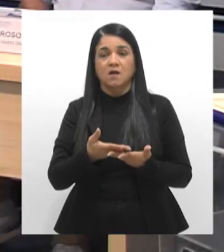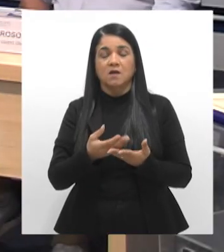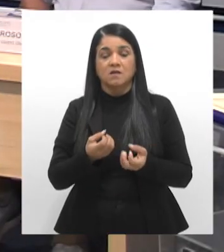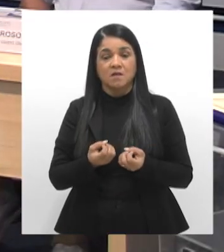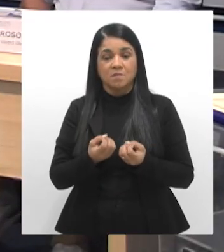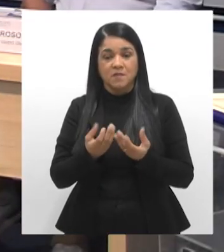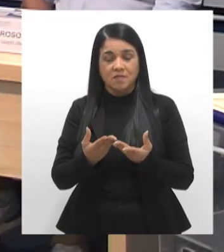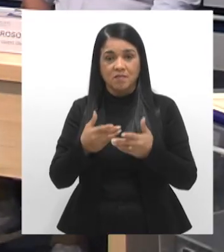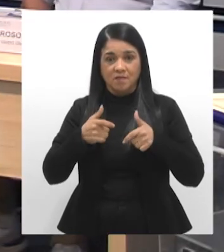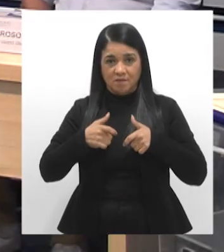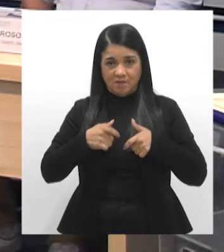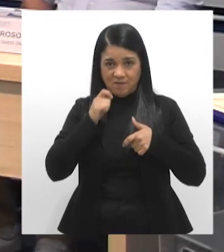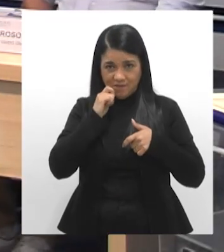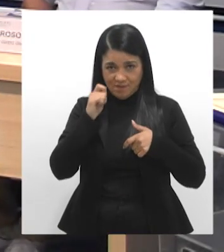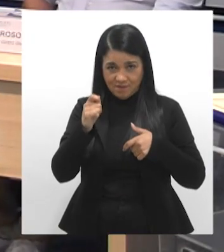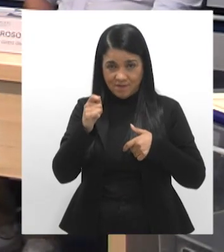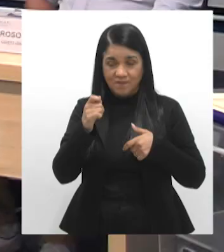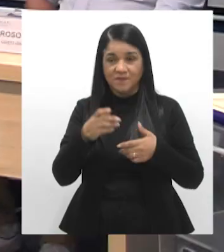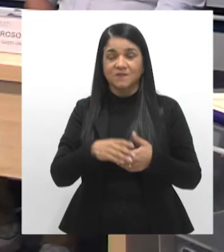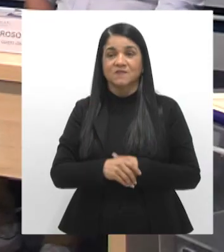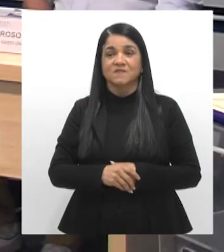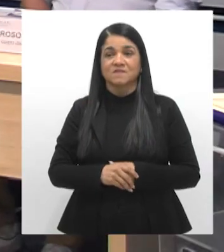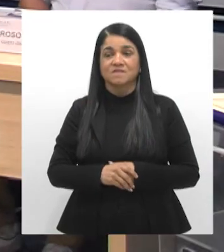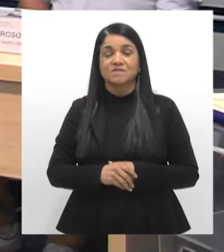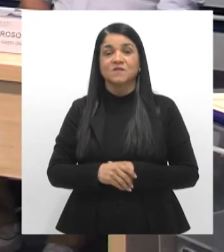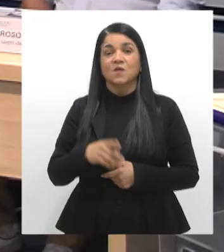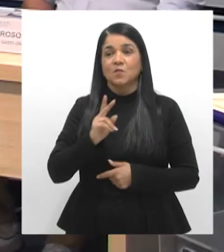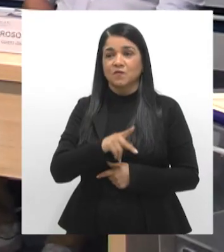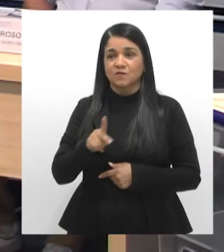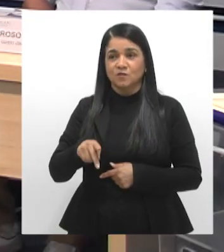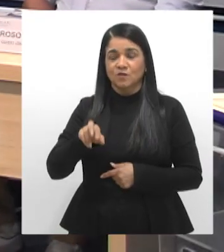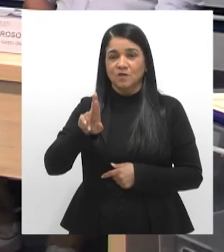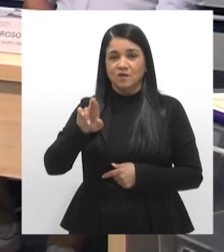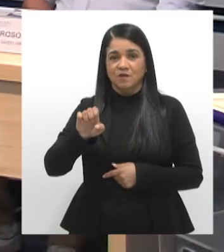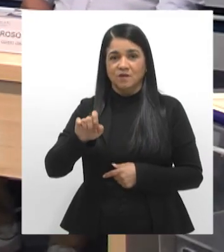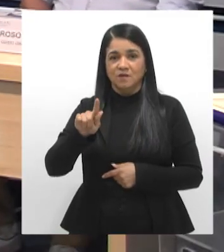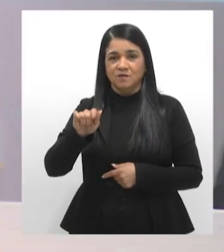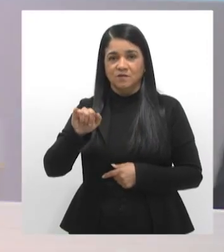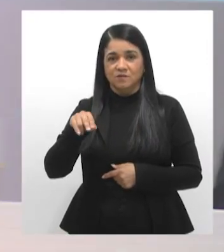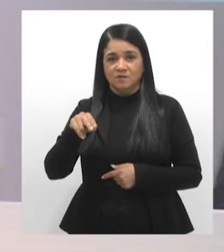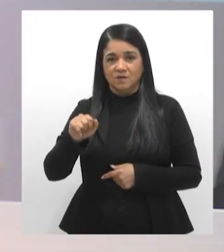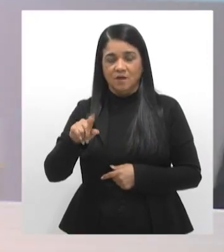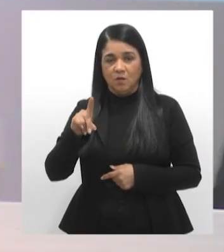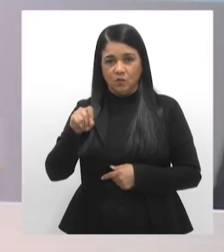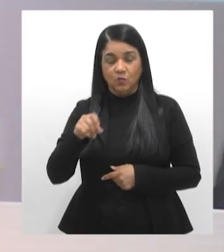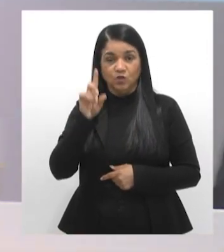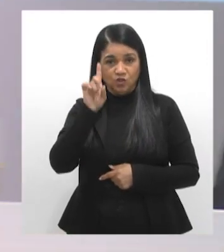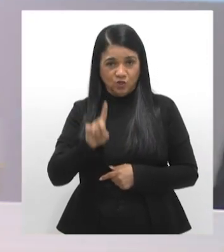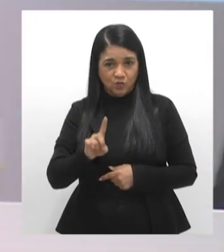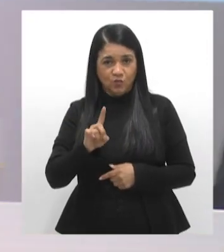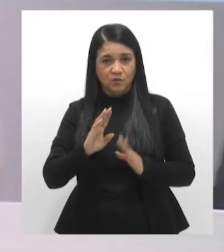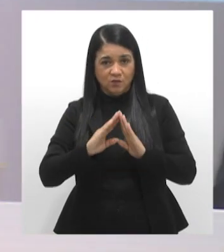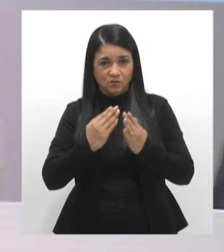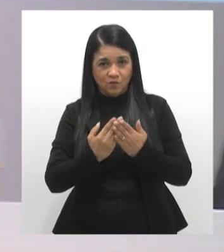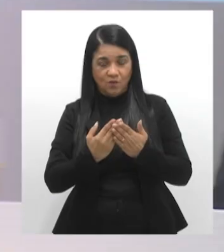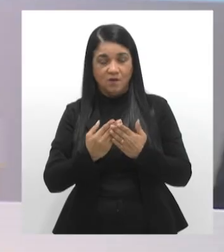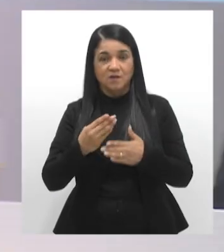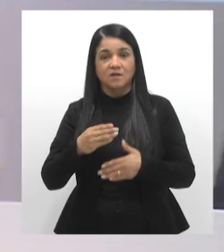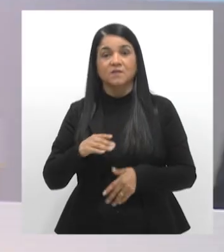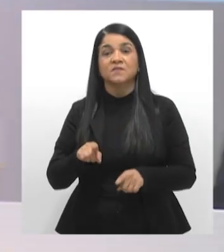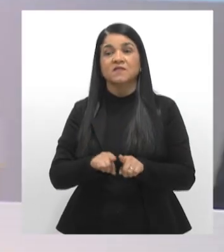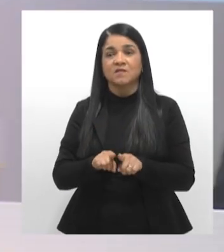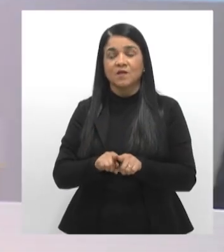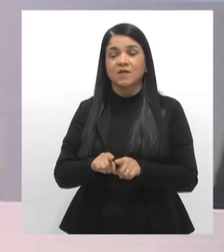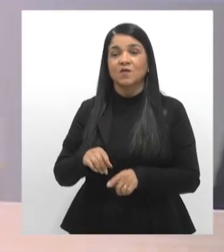da medalha Tiradentes, ao professor Reginaldo, da direção aqui da escola, o Andrei Barroso,